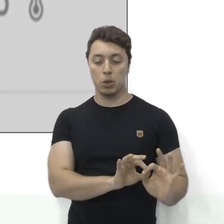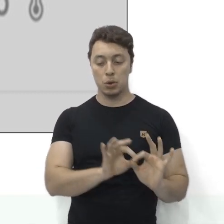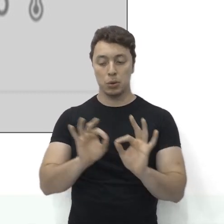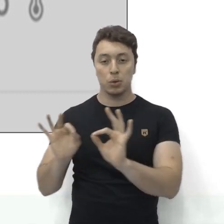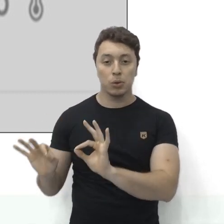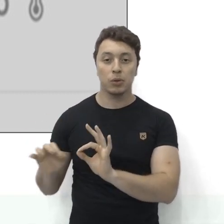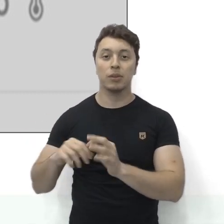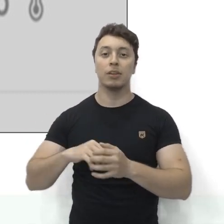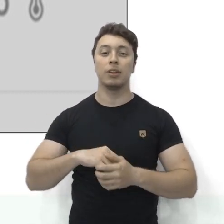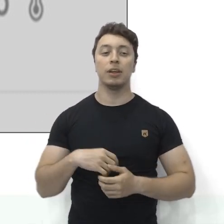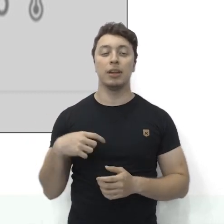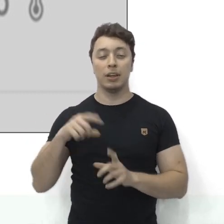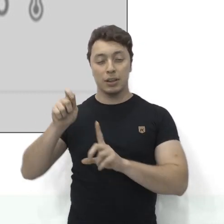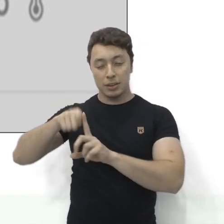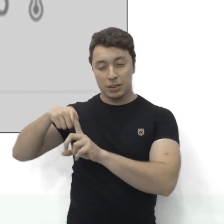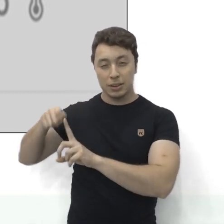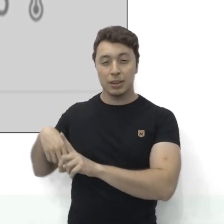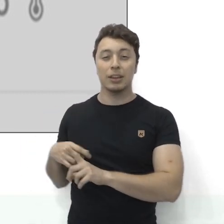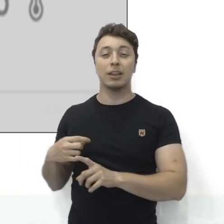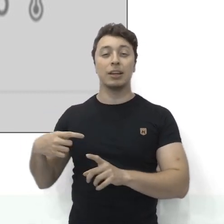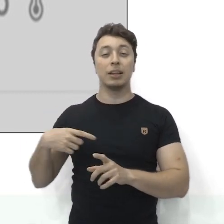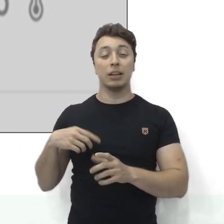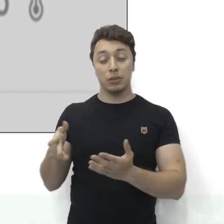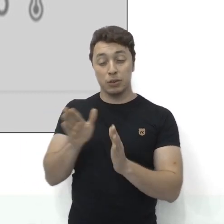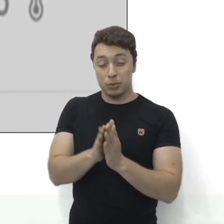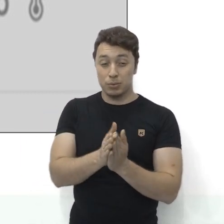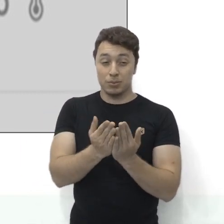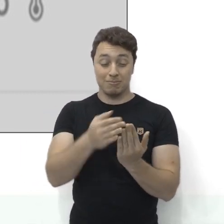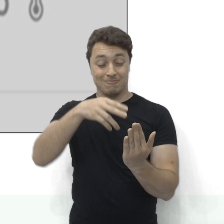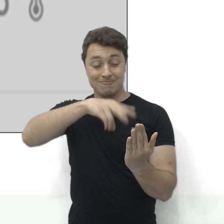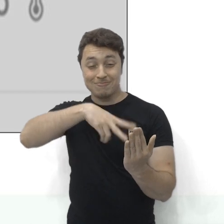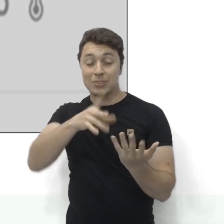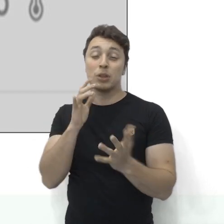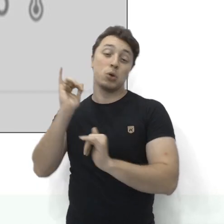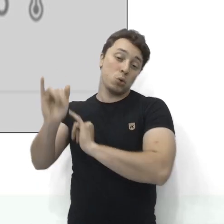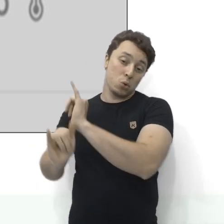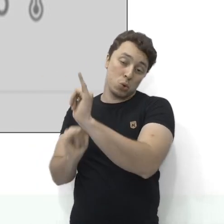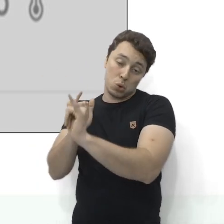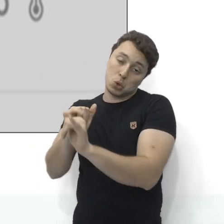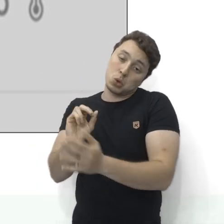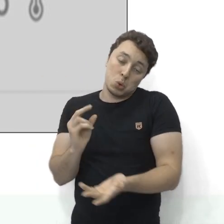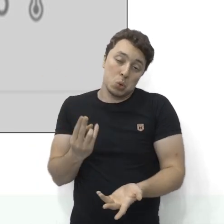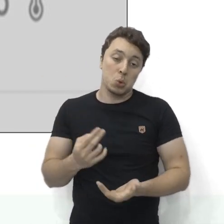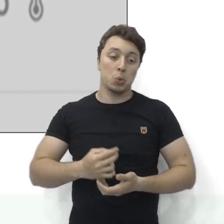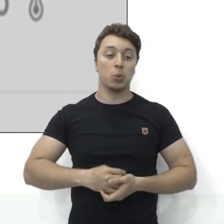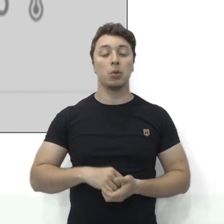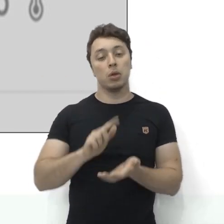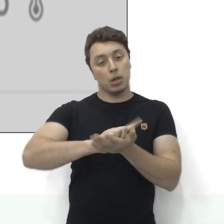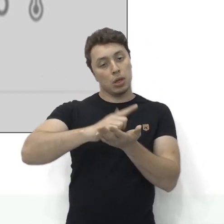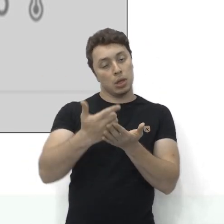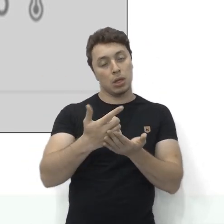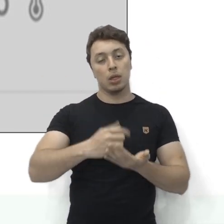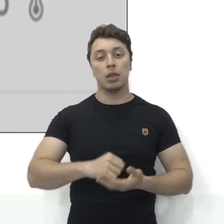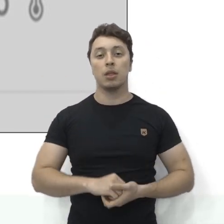temperatura em sites na internet ou em jornais. Veja a temperatura de nossa cidade em